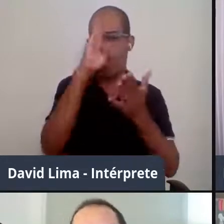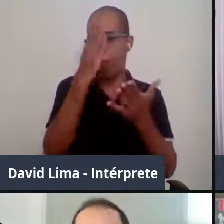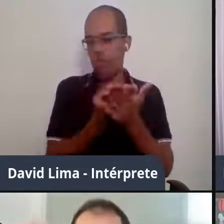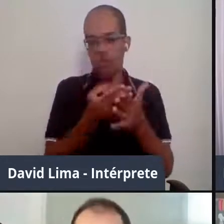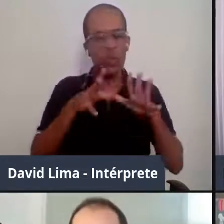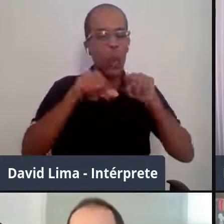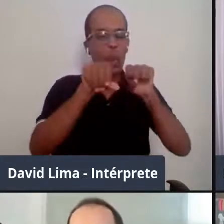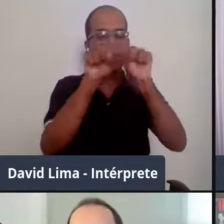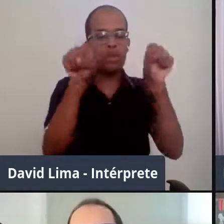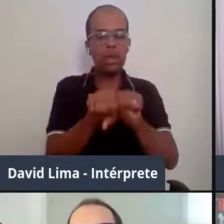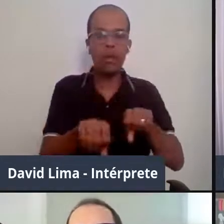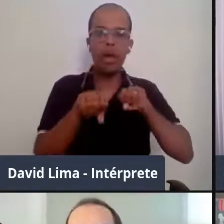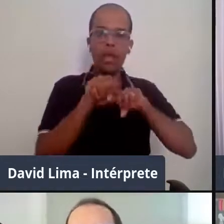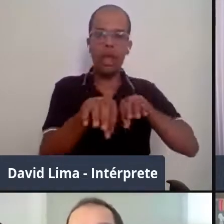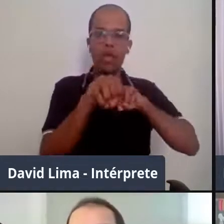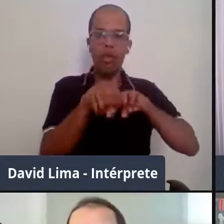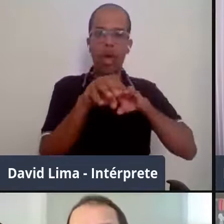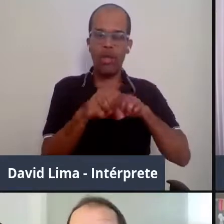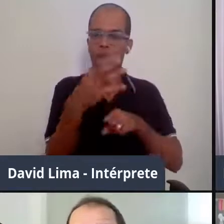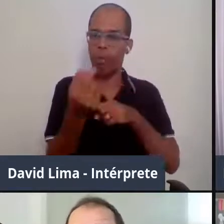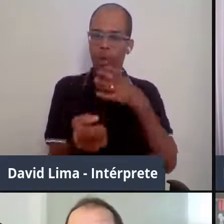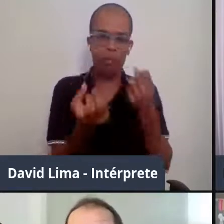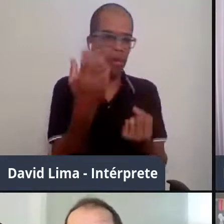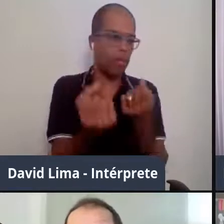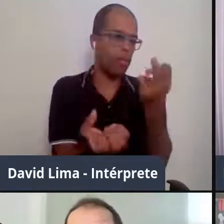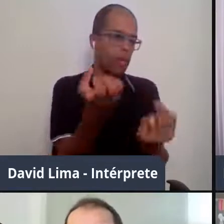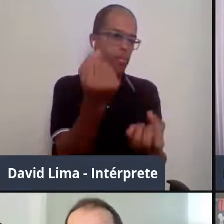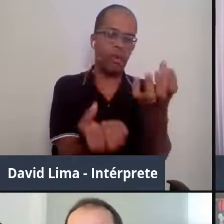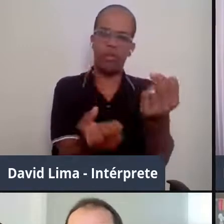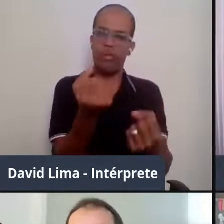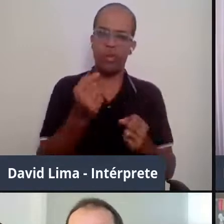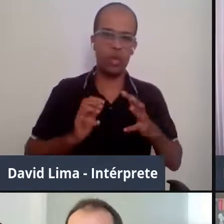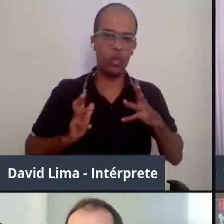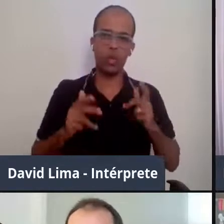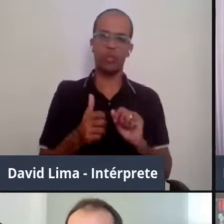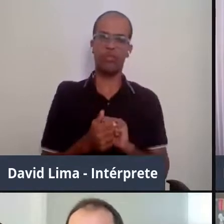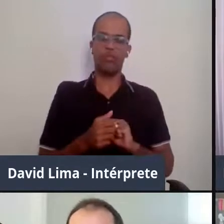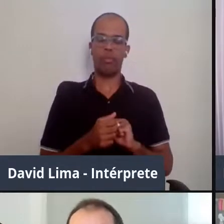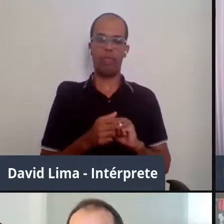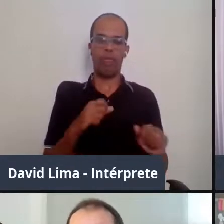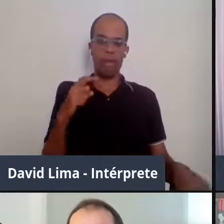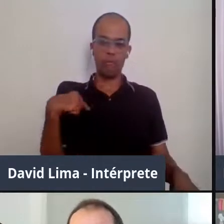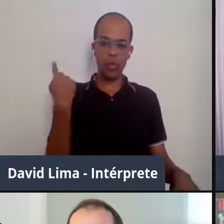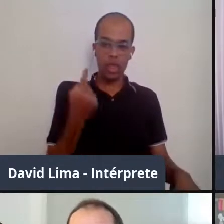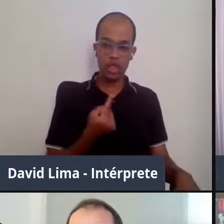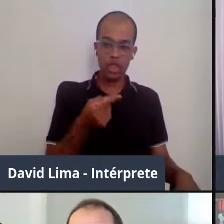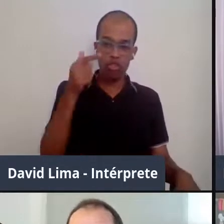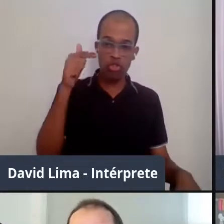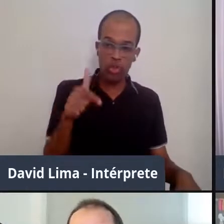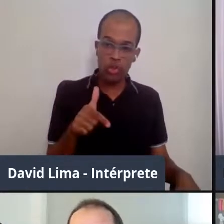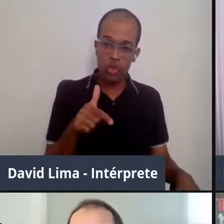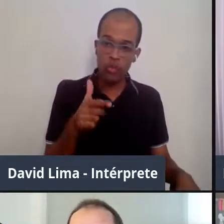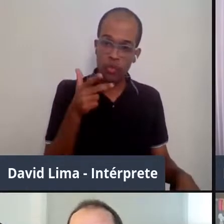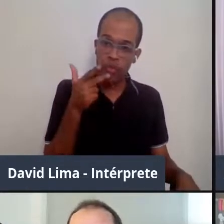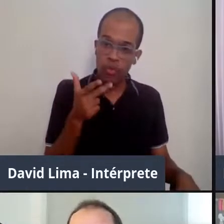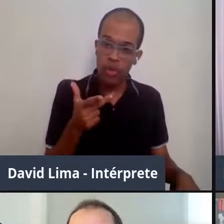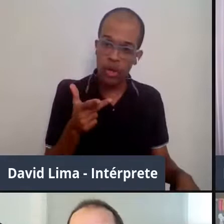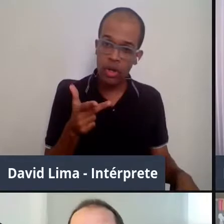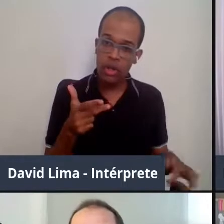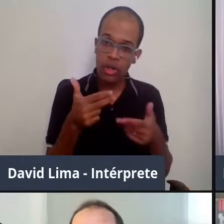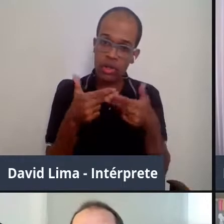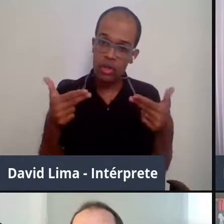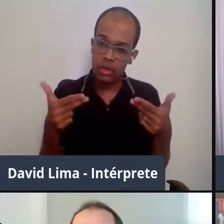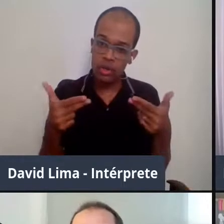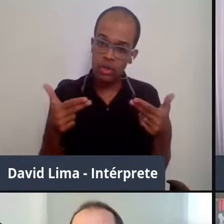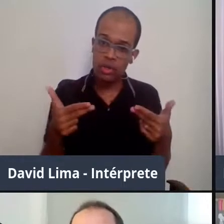educação que permitiu tudo existir. Quando a gente toca mais especificamente na questão universitária,